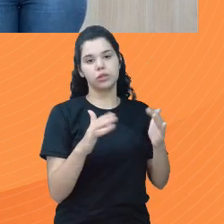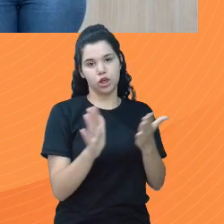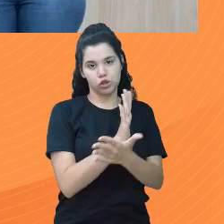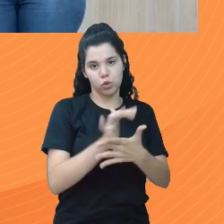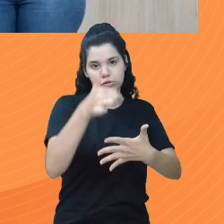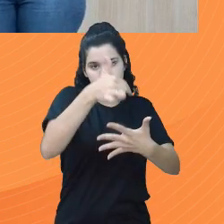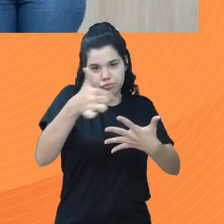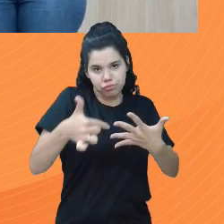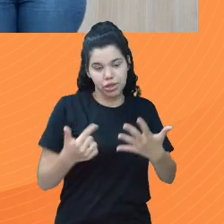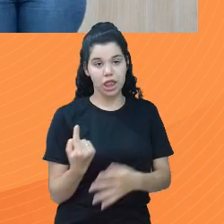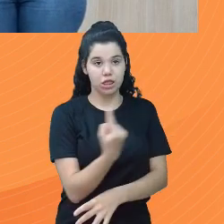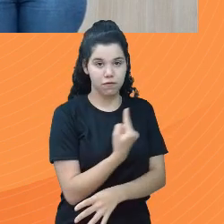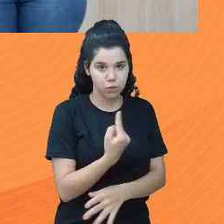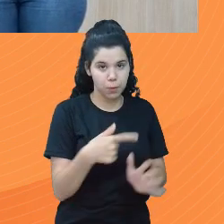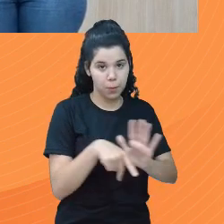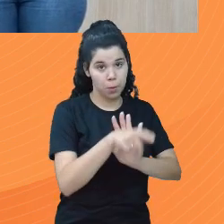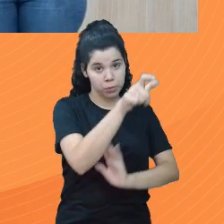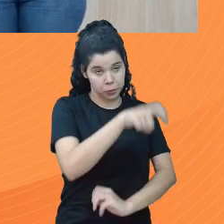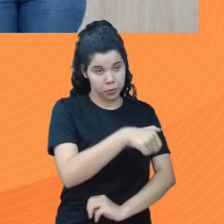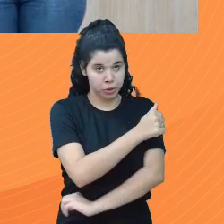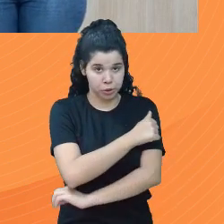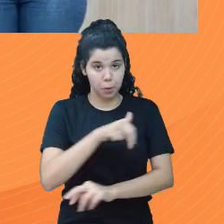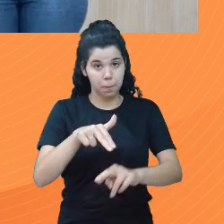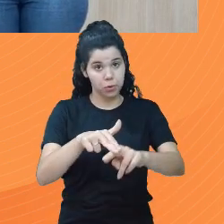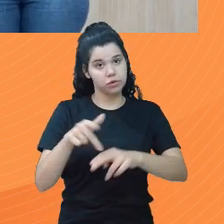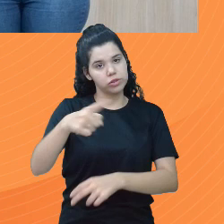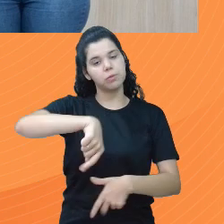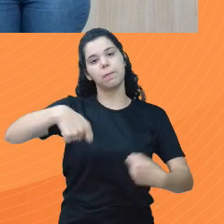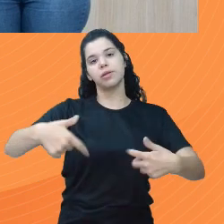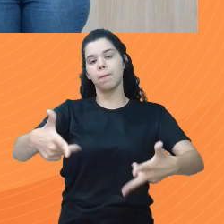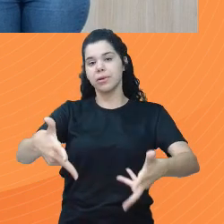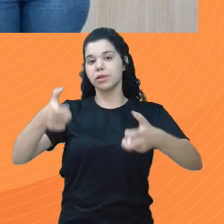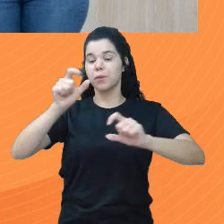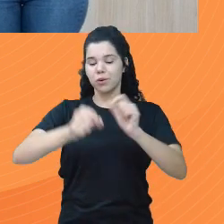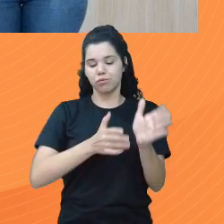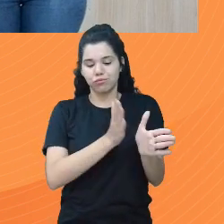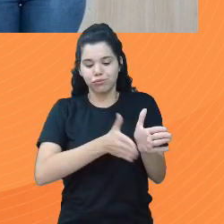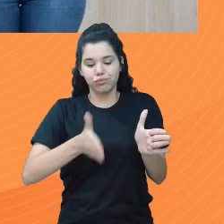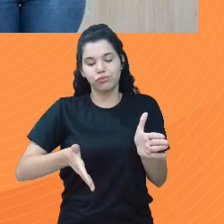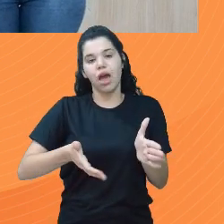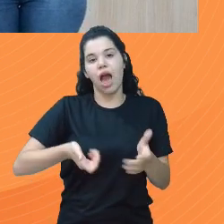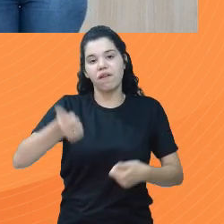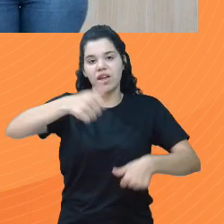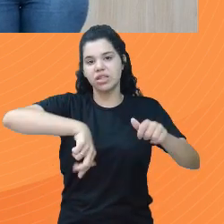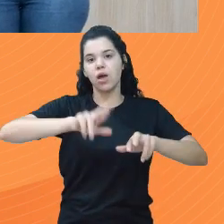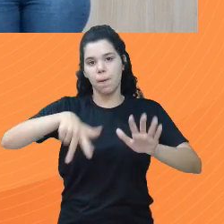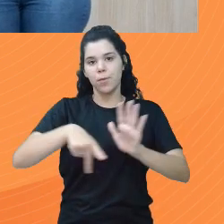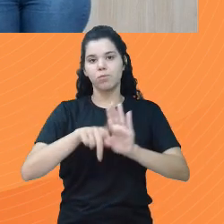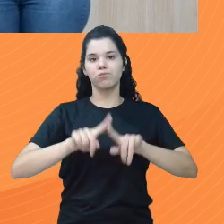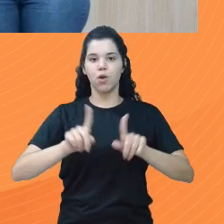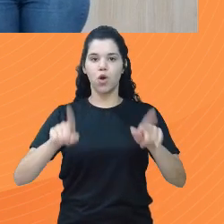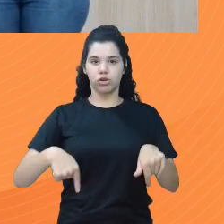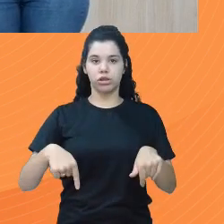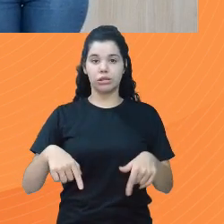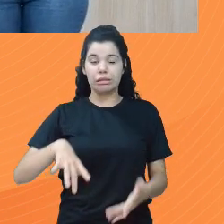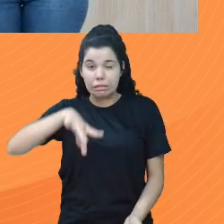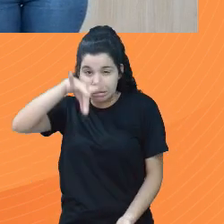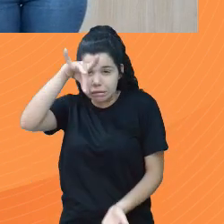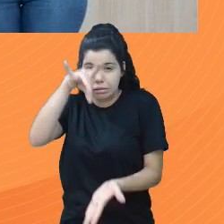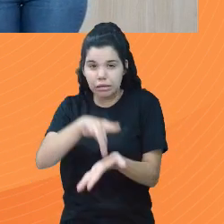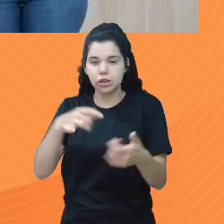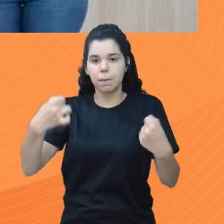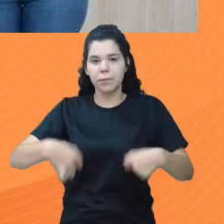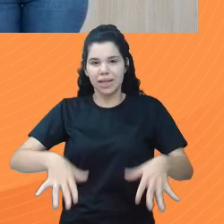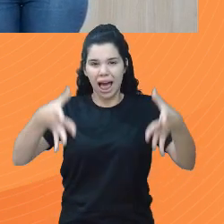Então, percebam que o processo de avaliação, na realidade, é um projeto, onde a gente vai, de verdade,